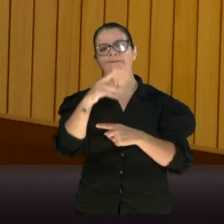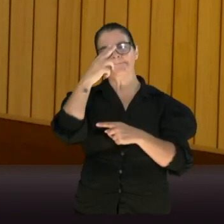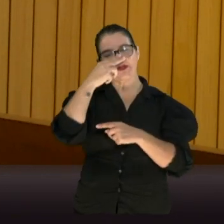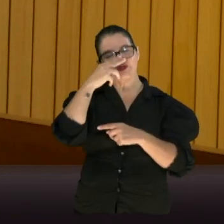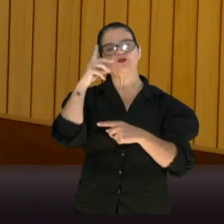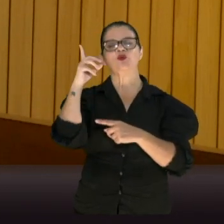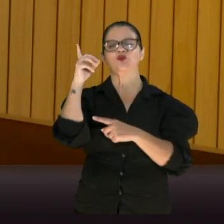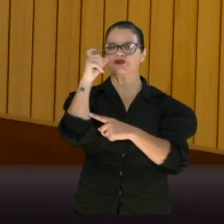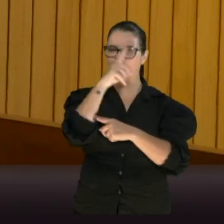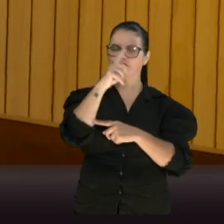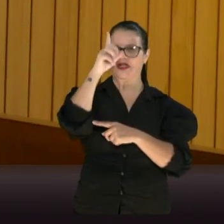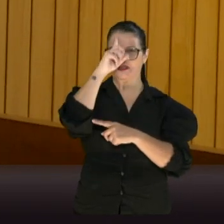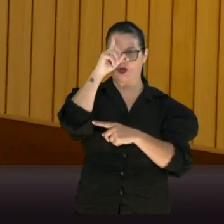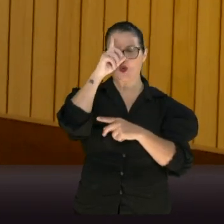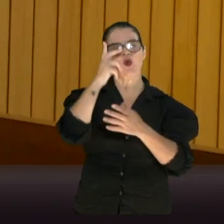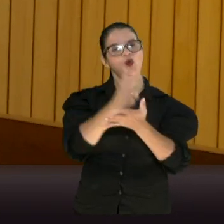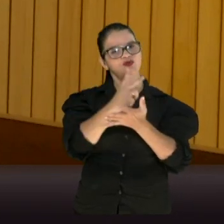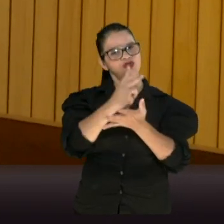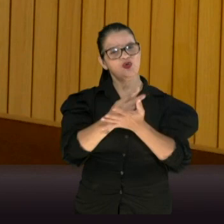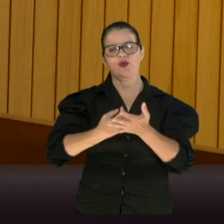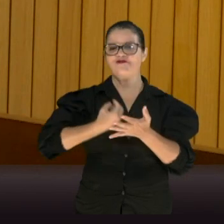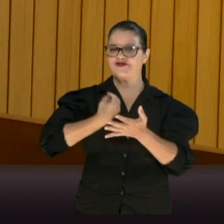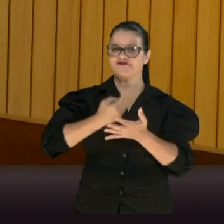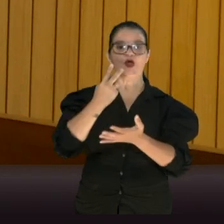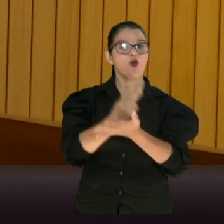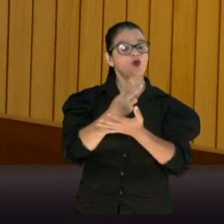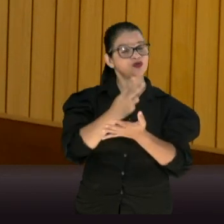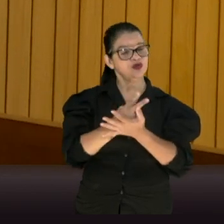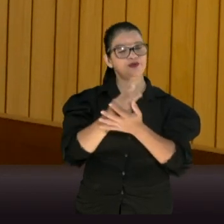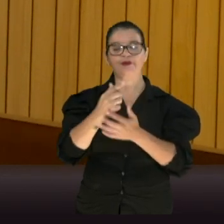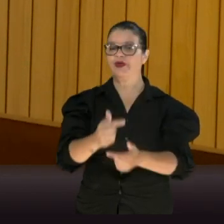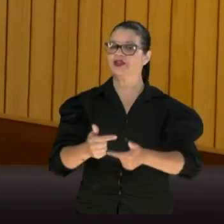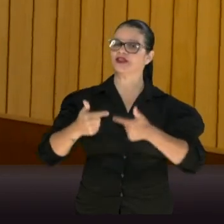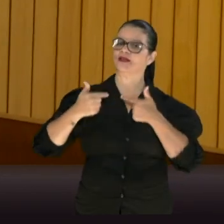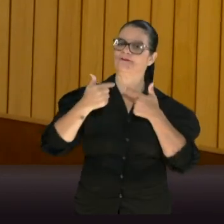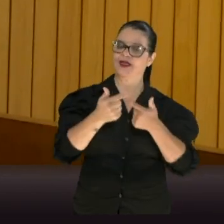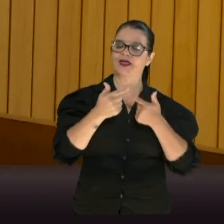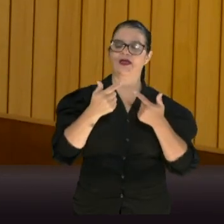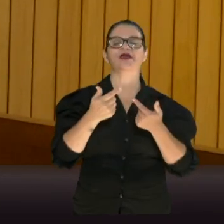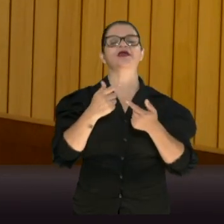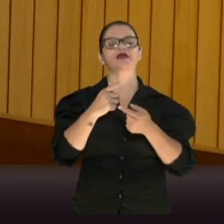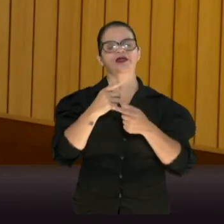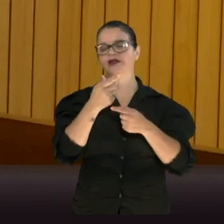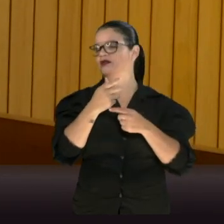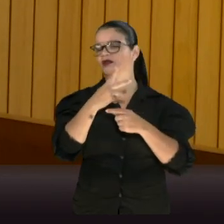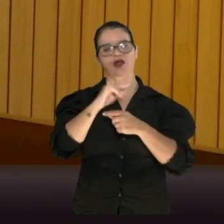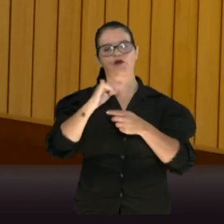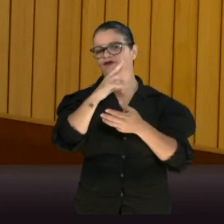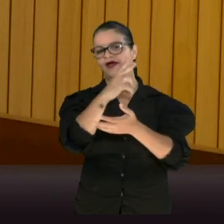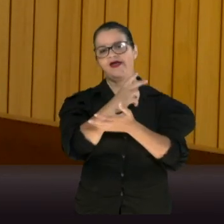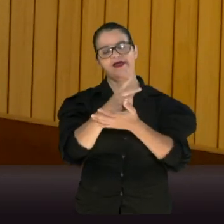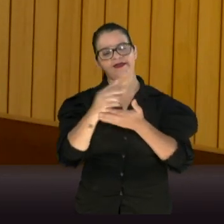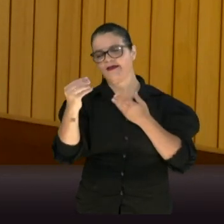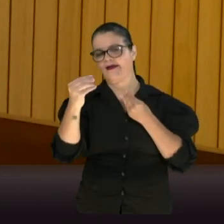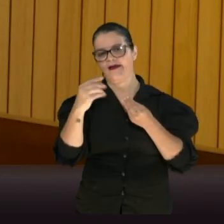pé e não vai cair. Porque, como diz, inclusive, um hino da Eli Oliveira, né, muitos podem estar de pé, caindo, mas